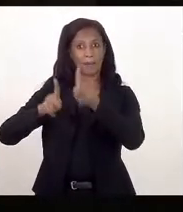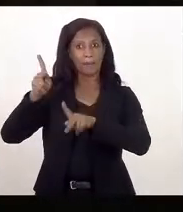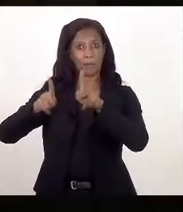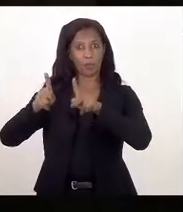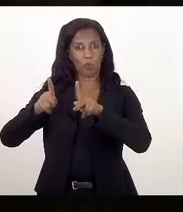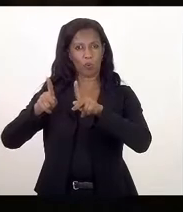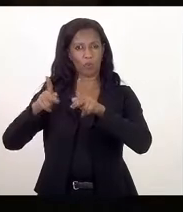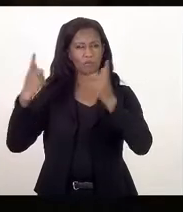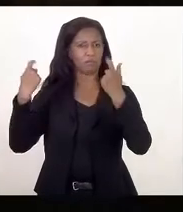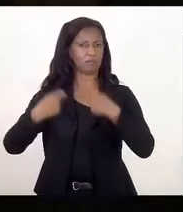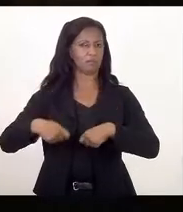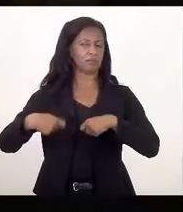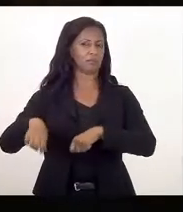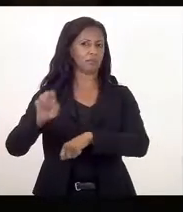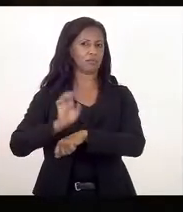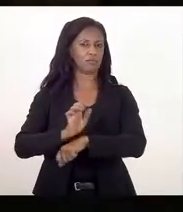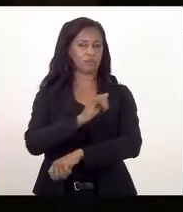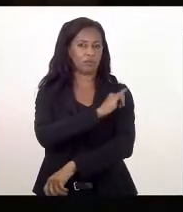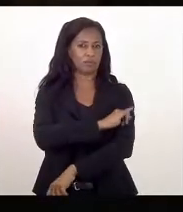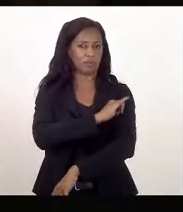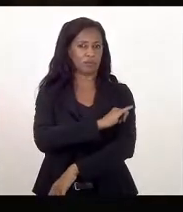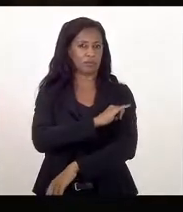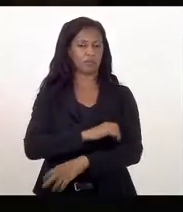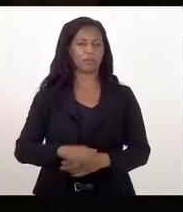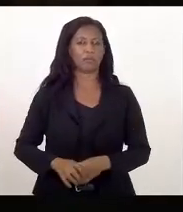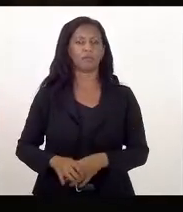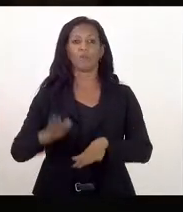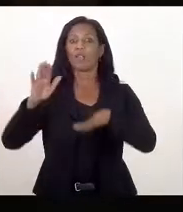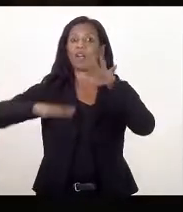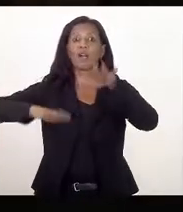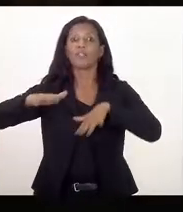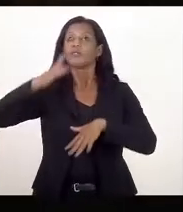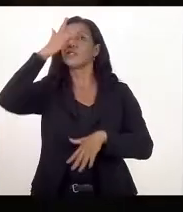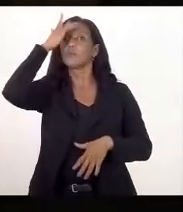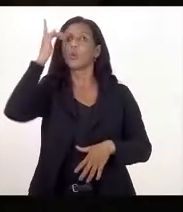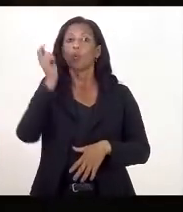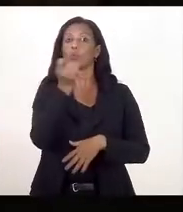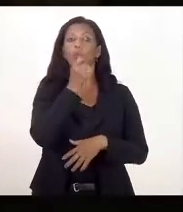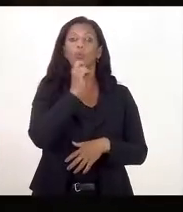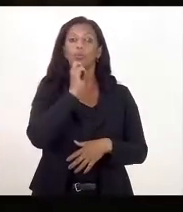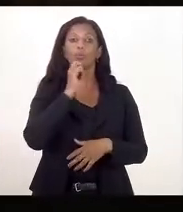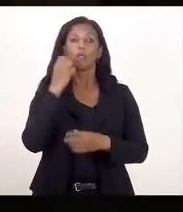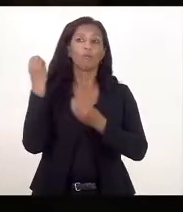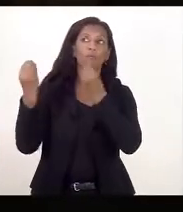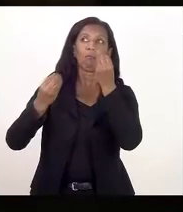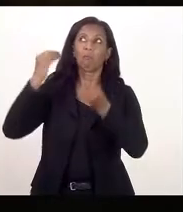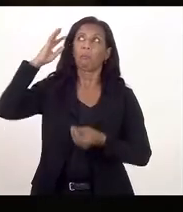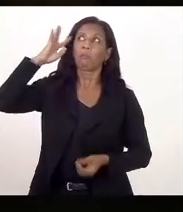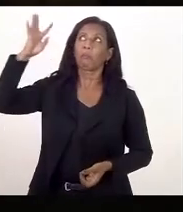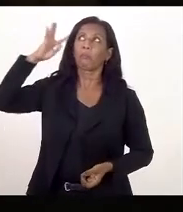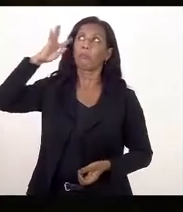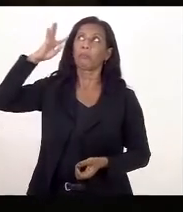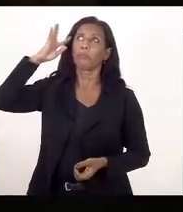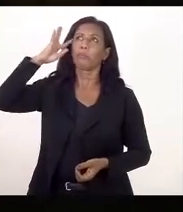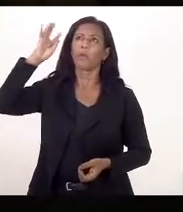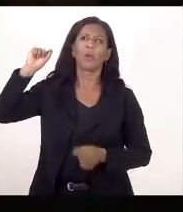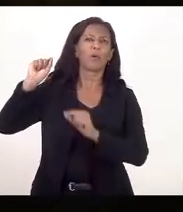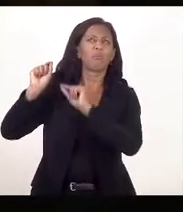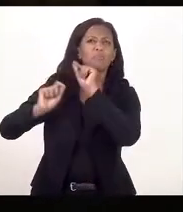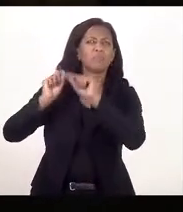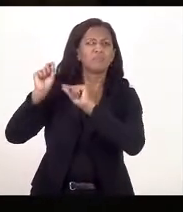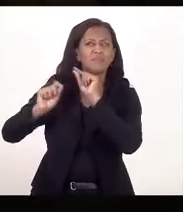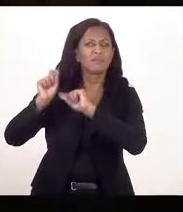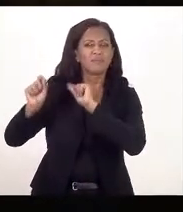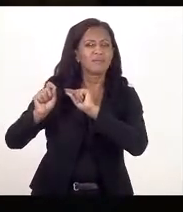carente do Estado do Rio de Janeiro, às vezes as pessoas não têm a noção do significado